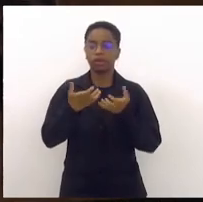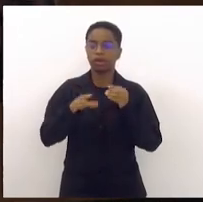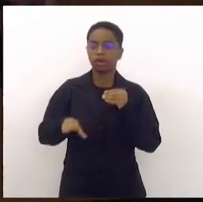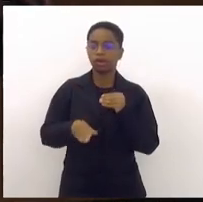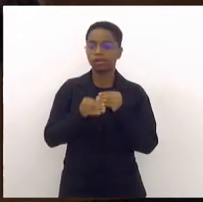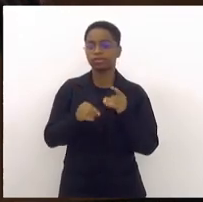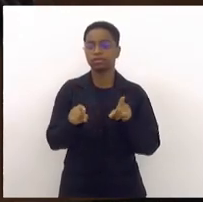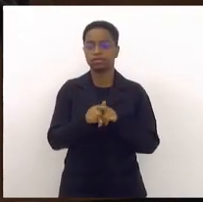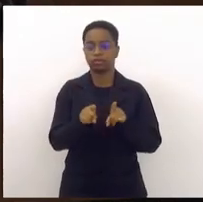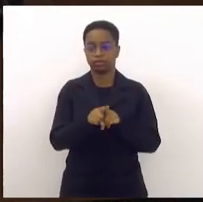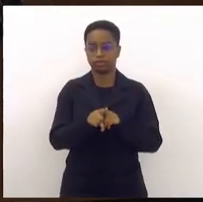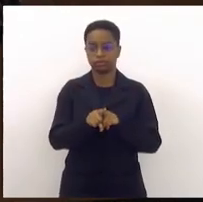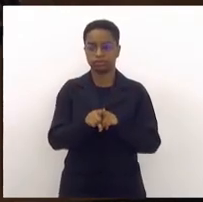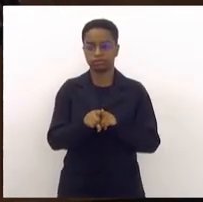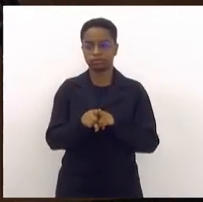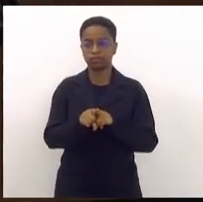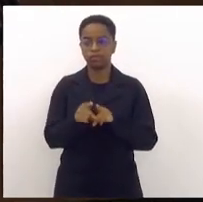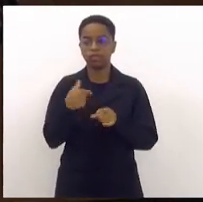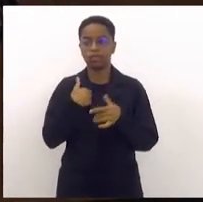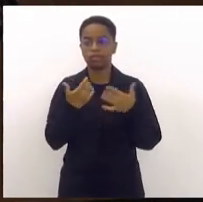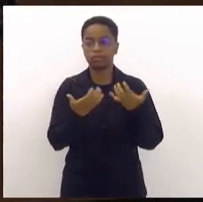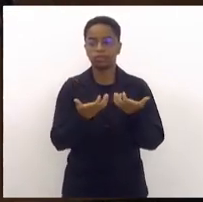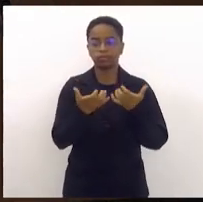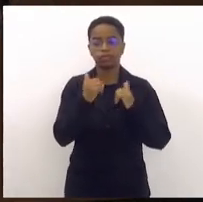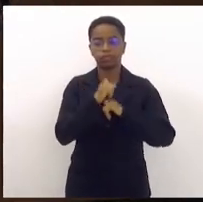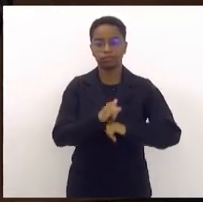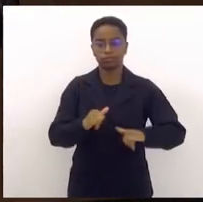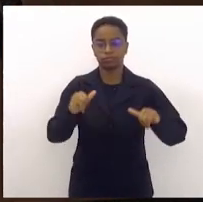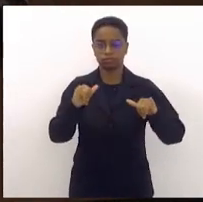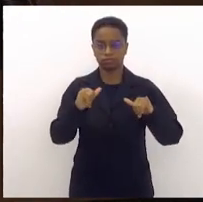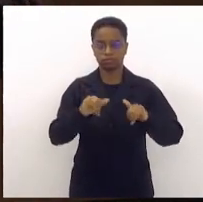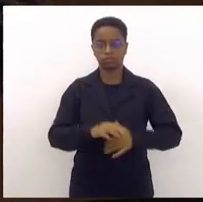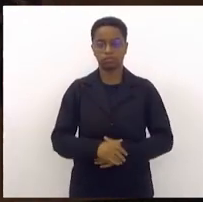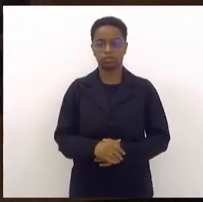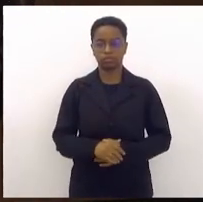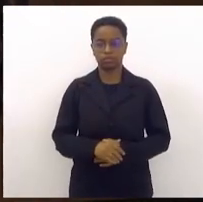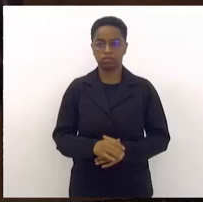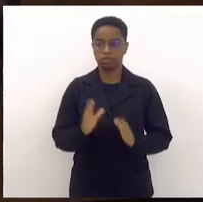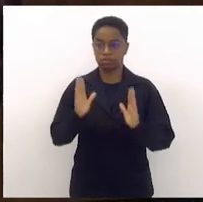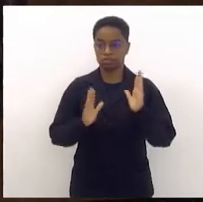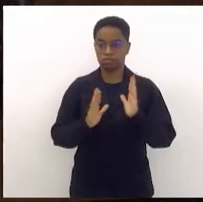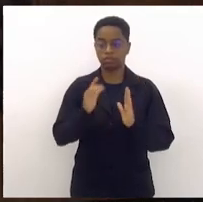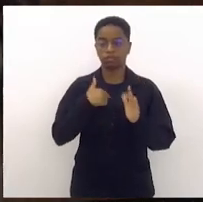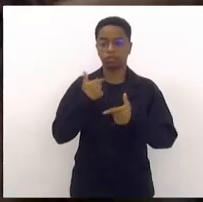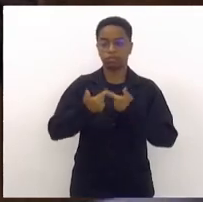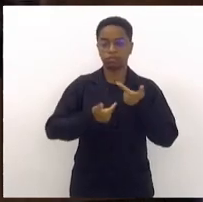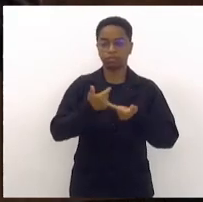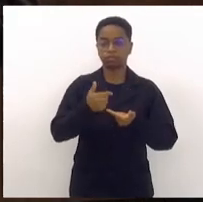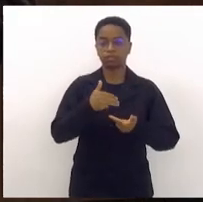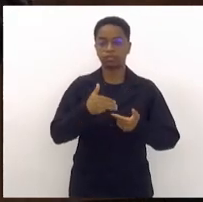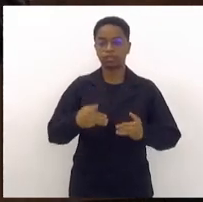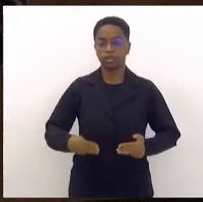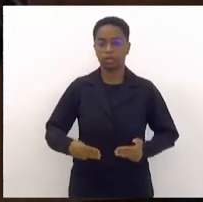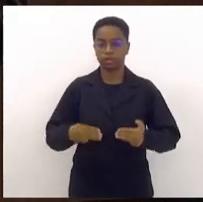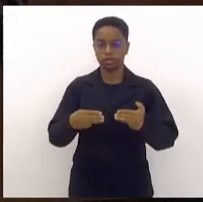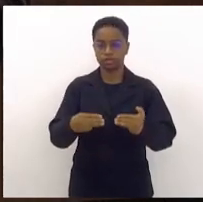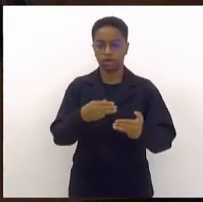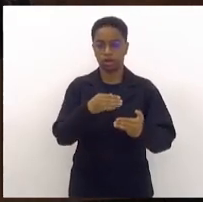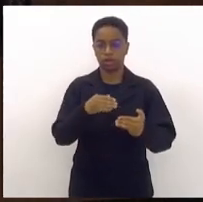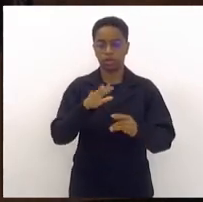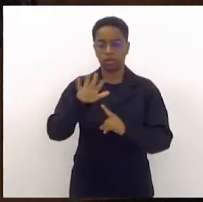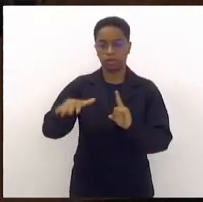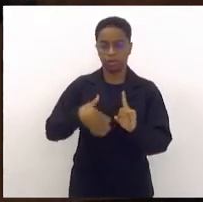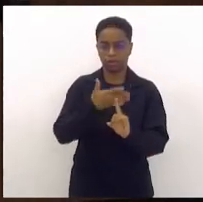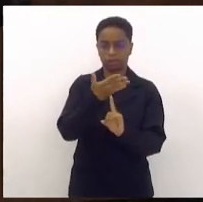mais ainda. Quero dizer que, quando eu estava no Ministério do Meio Ambiente, discutindo,